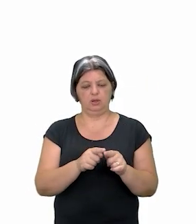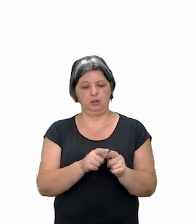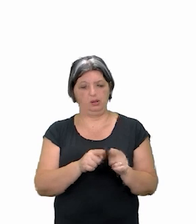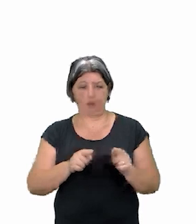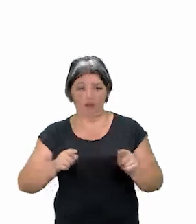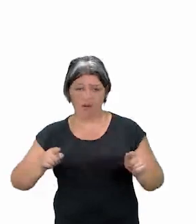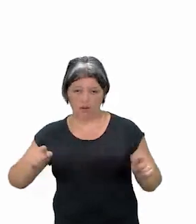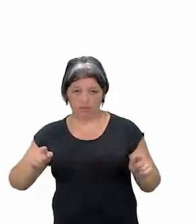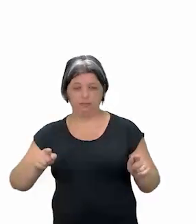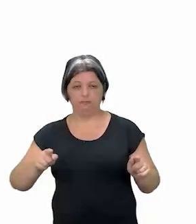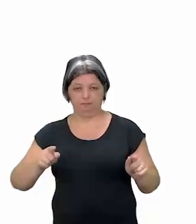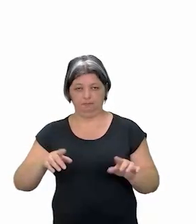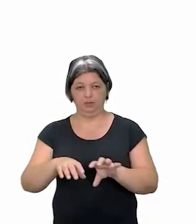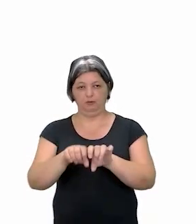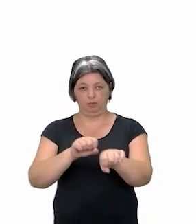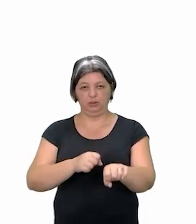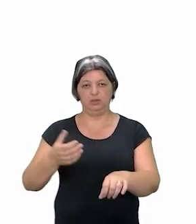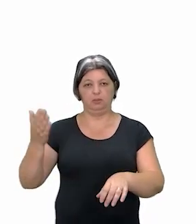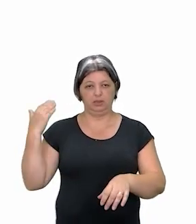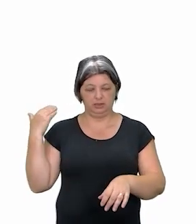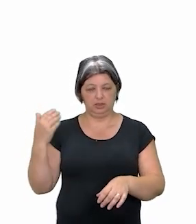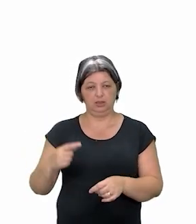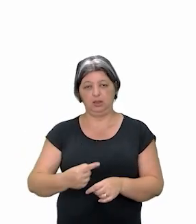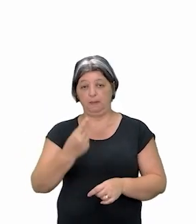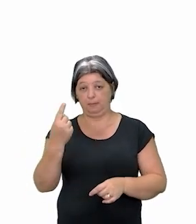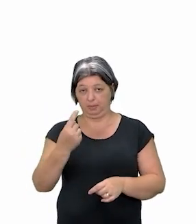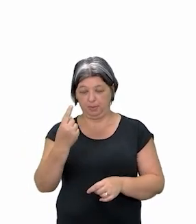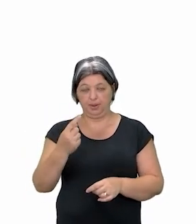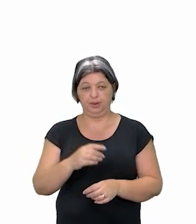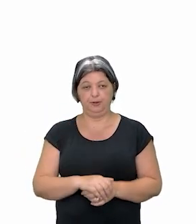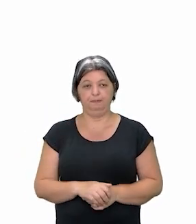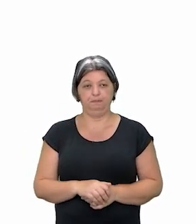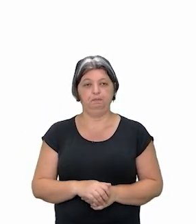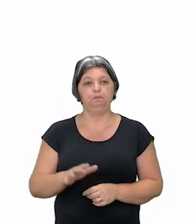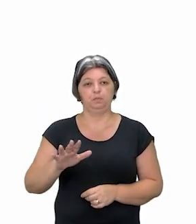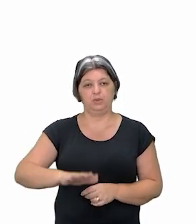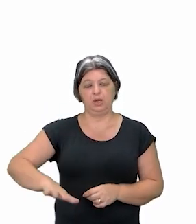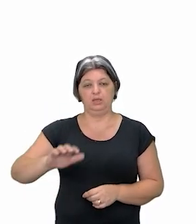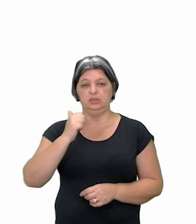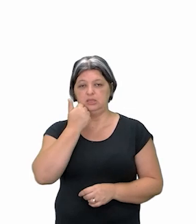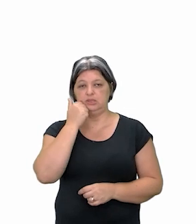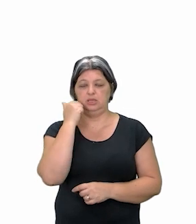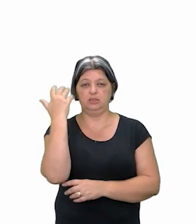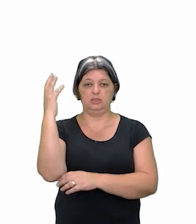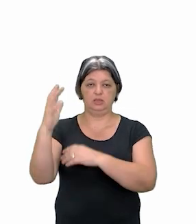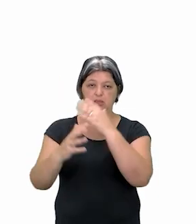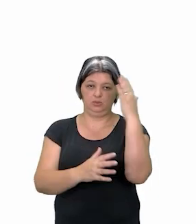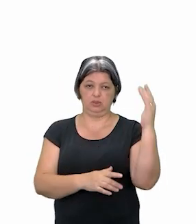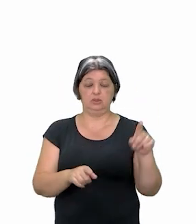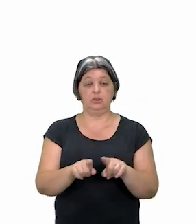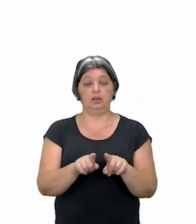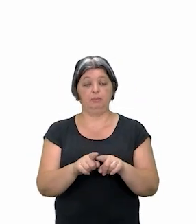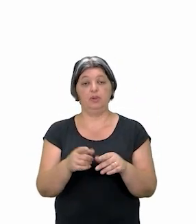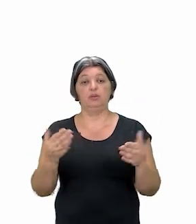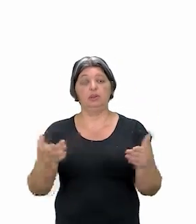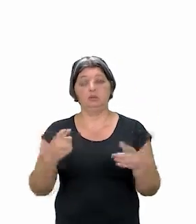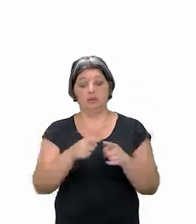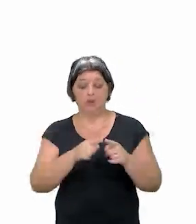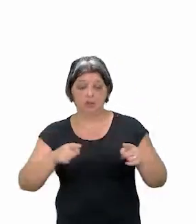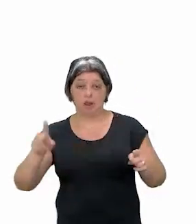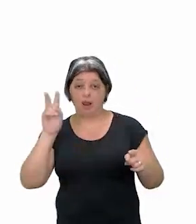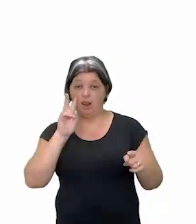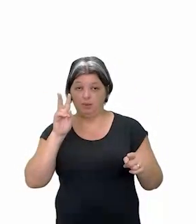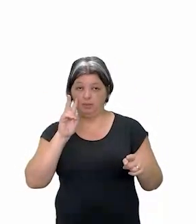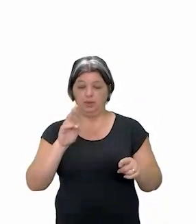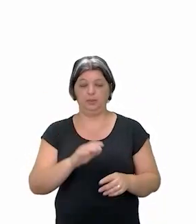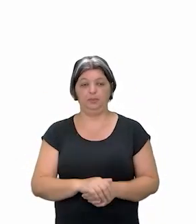tempo na nossa formação passada, que foi a nossa primeira formação, né, da área de Ciências da Natureza, mas a gente traz novamente para a gente se situar, né?